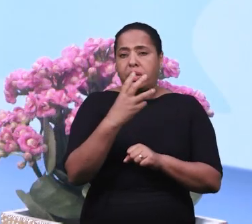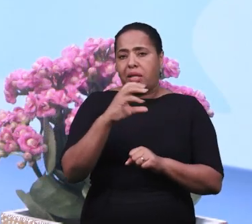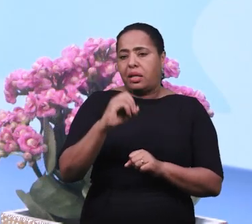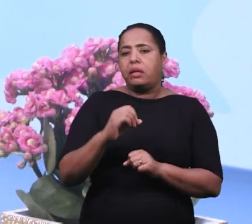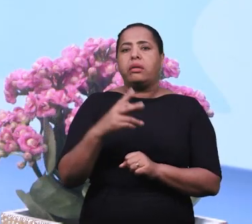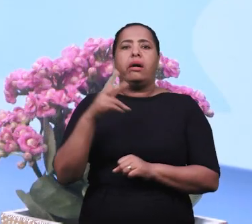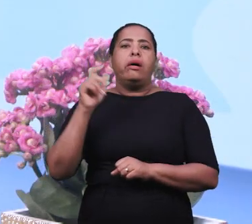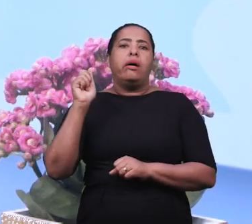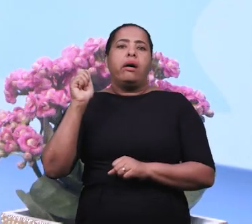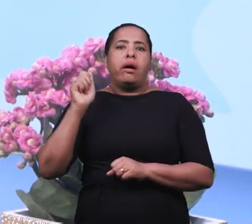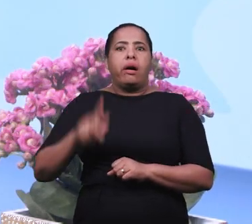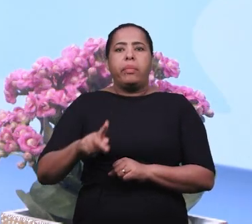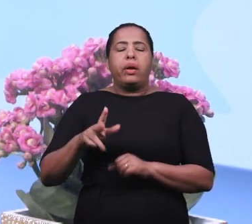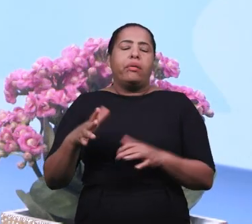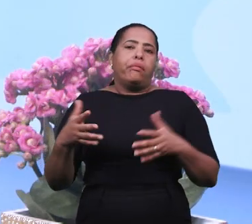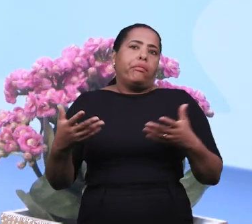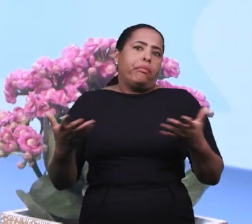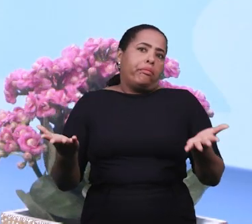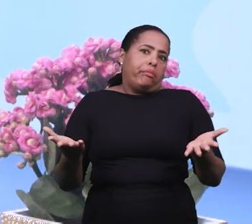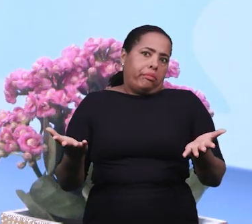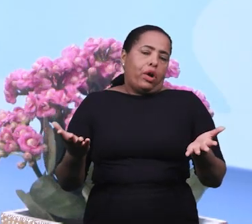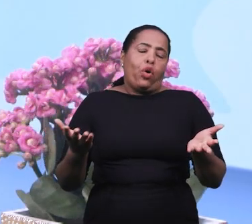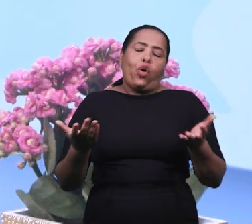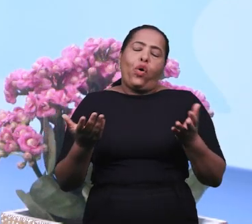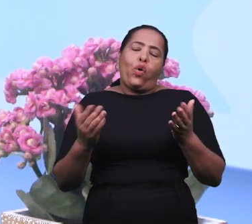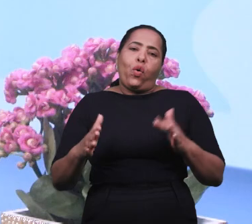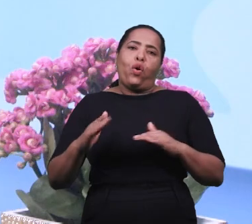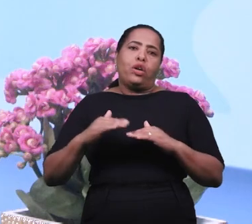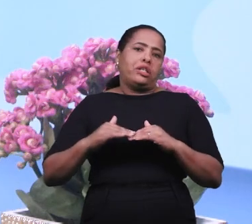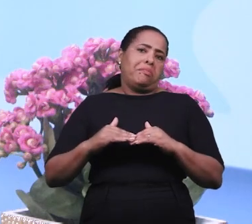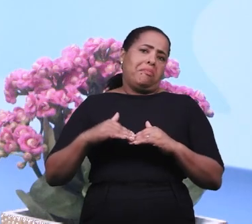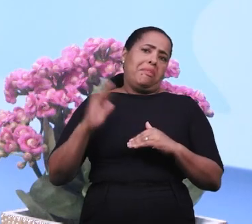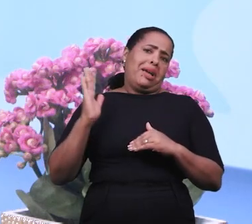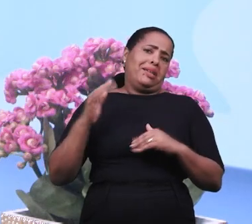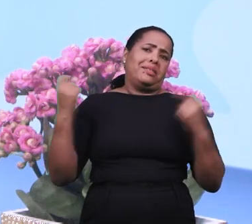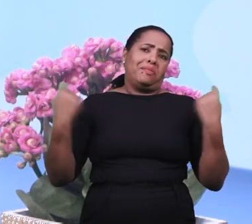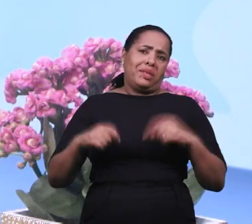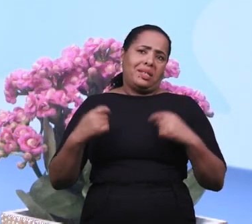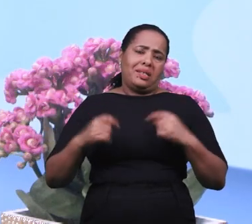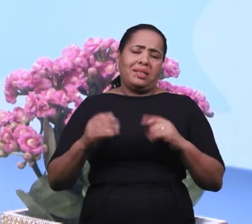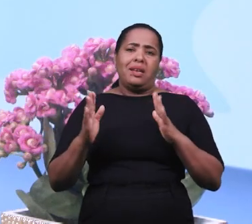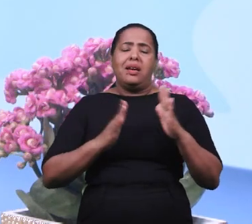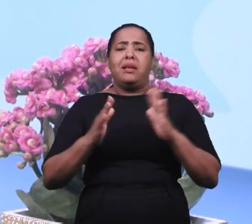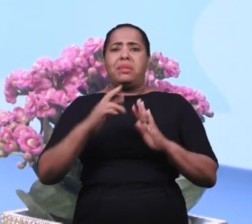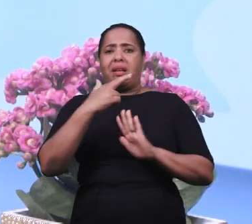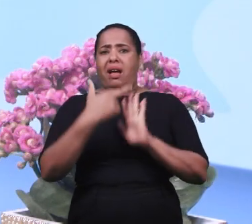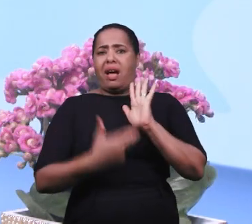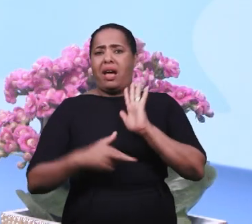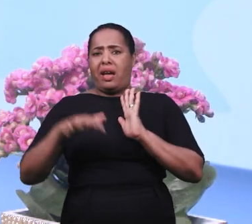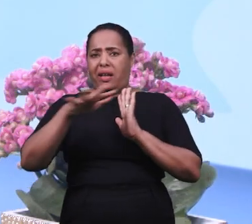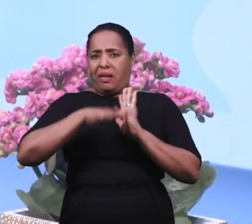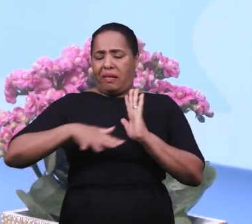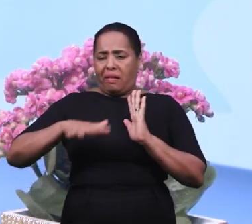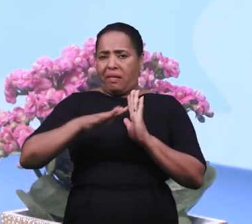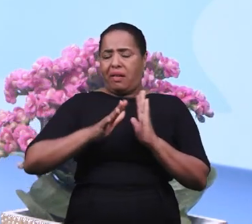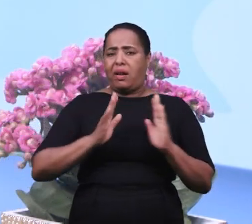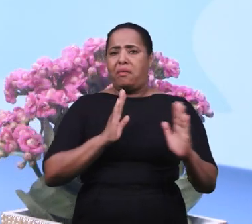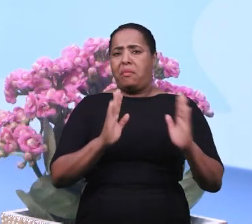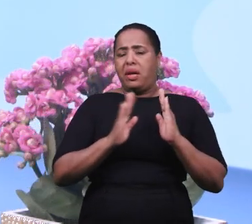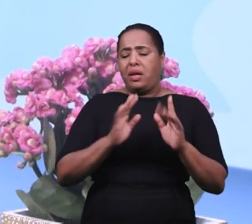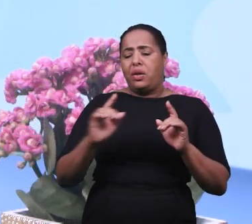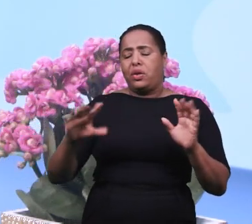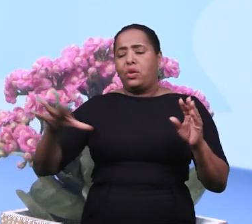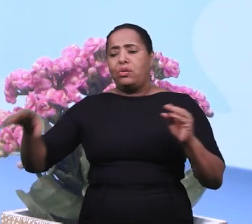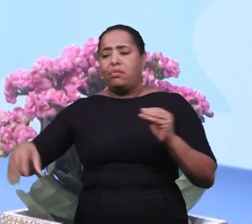ia se aposentar. E hoje essa idade aumentou. Então hoje precisa ter o tempo, a regra geral, e também a